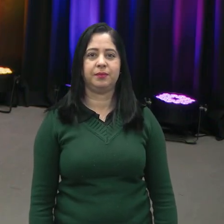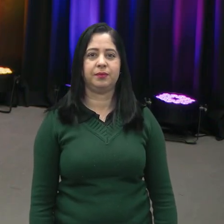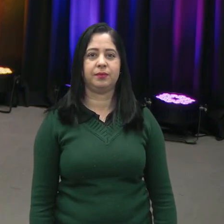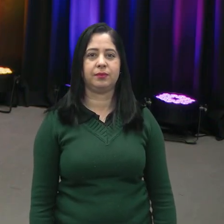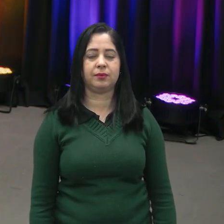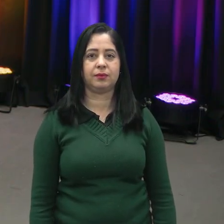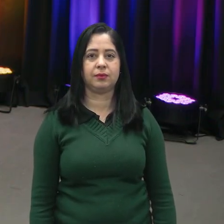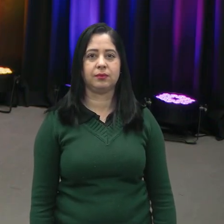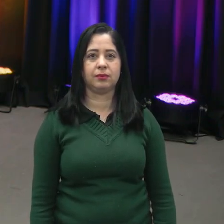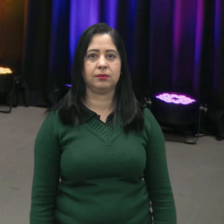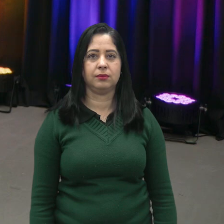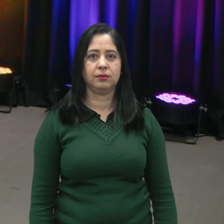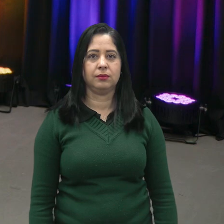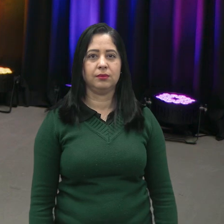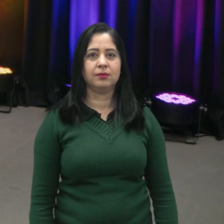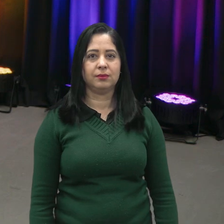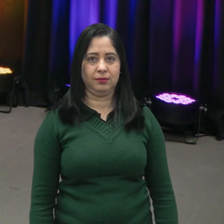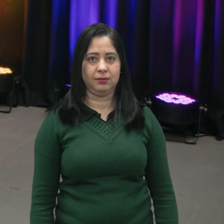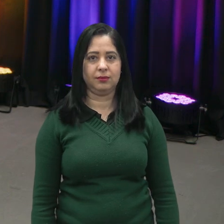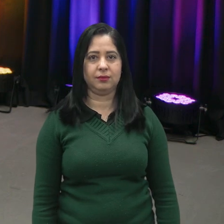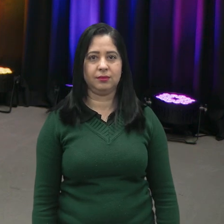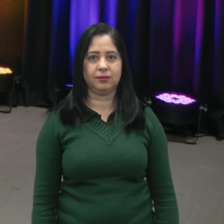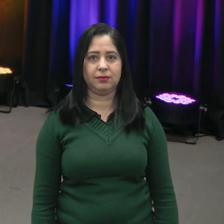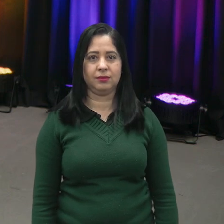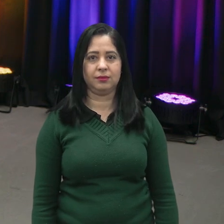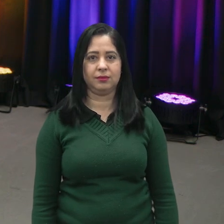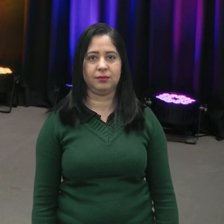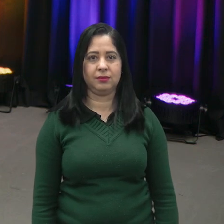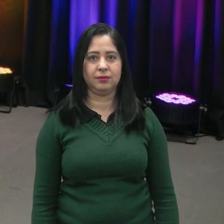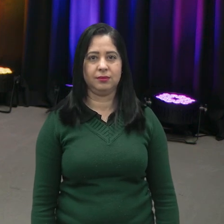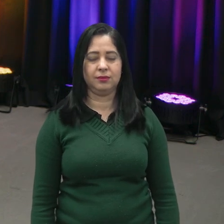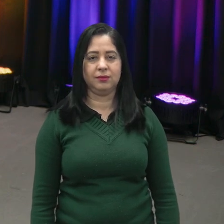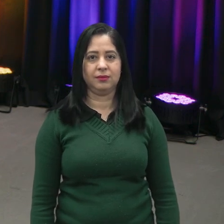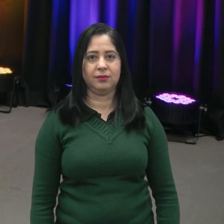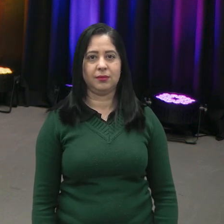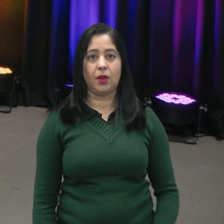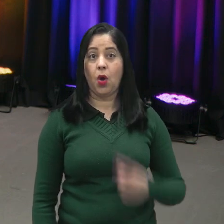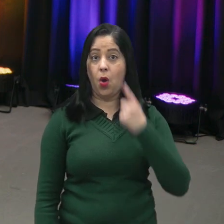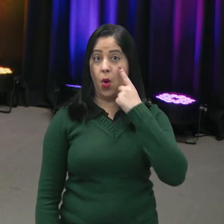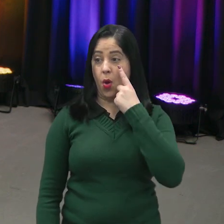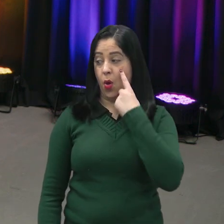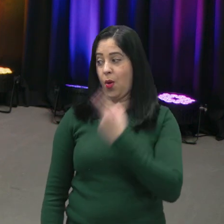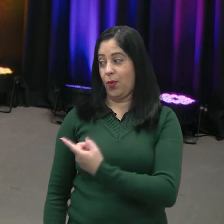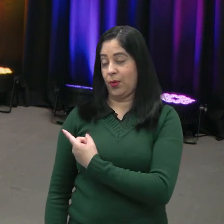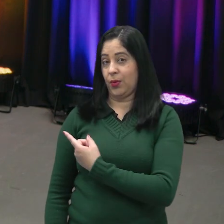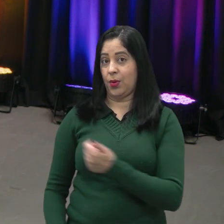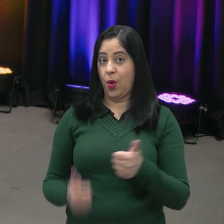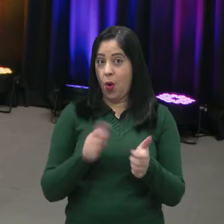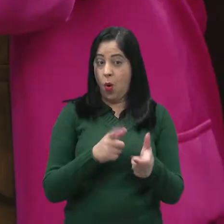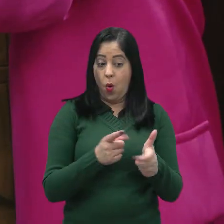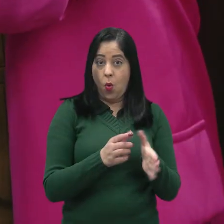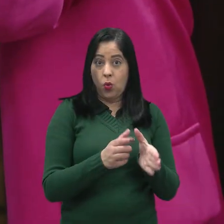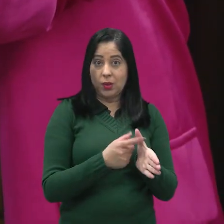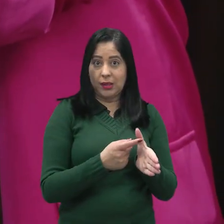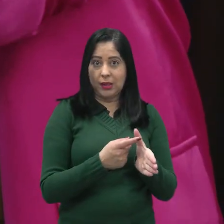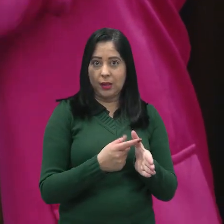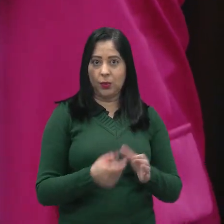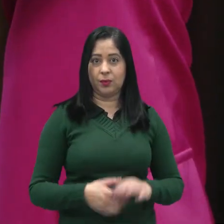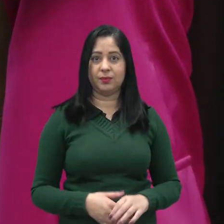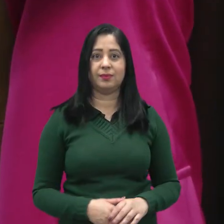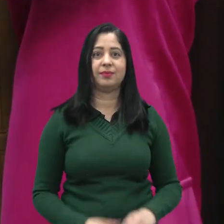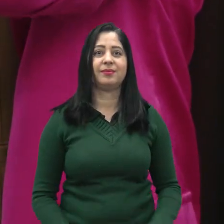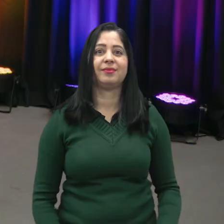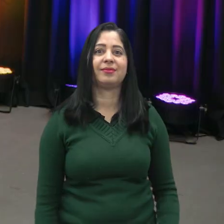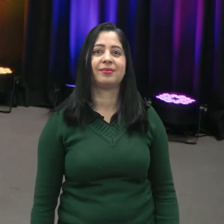e pra fora. Ah, Isso. entendi. E o outro? Peraí. E o outro você vai puxar pra você. Pra cima. Pra